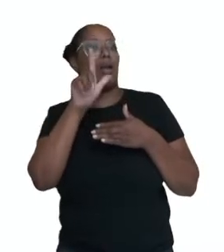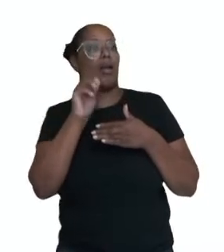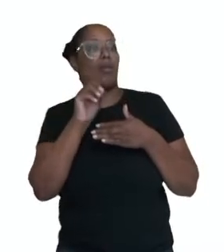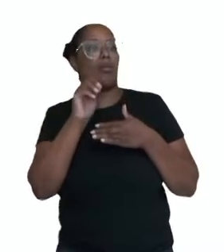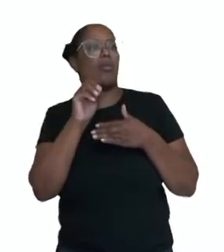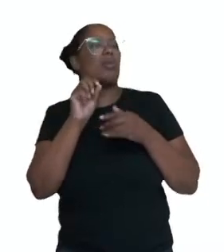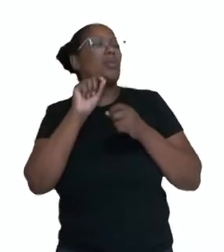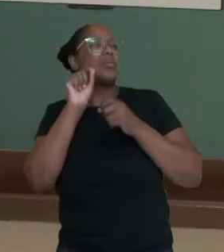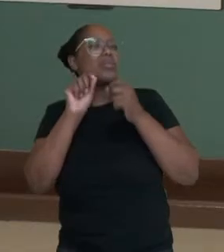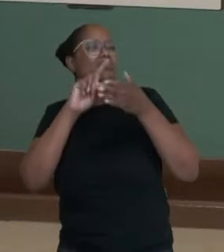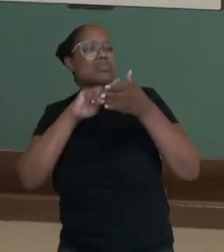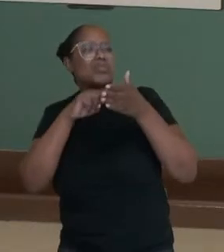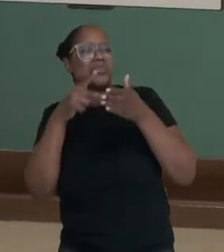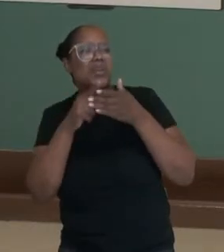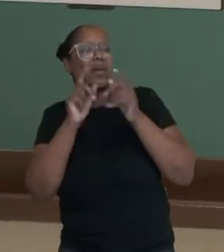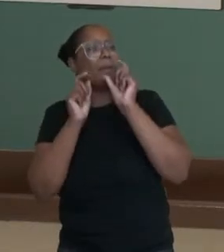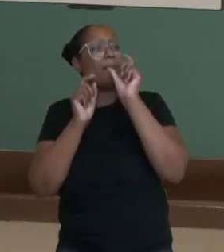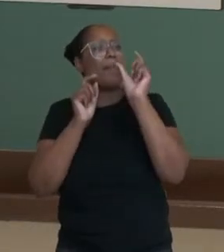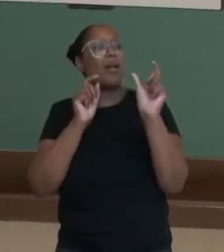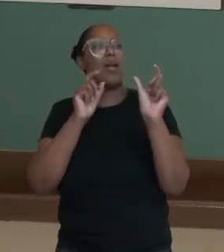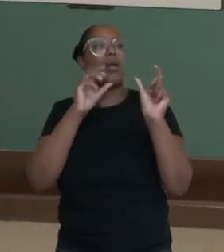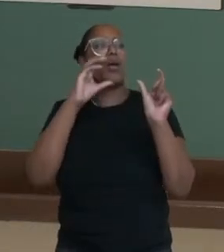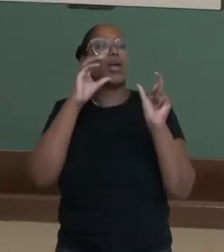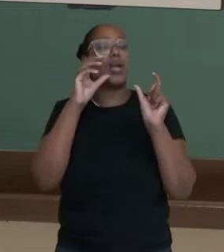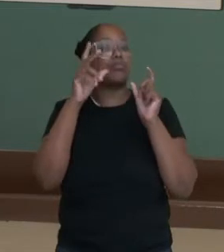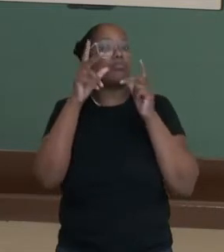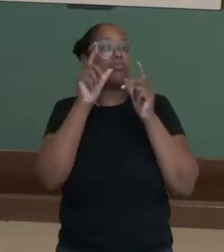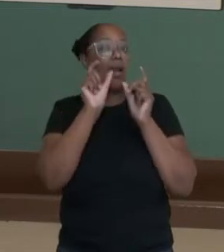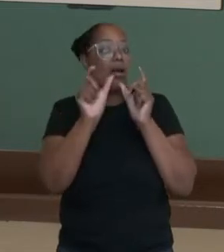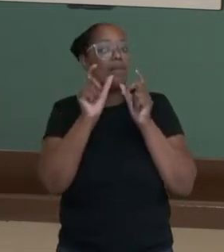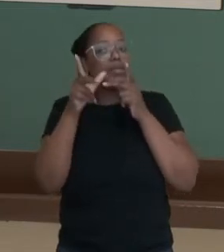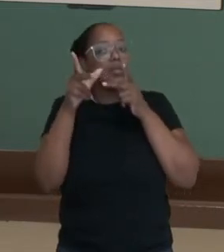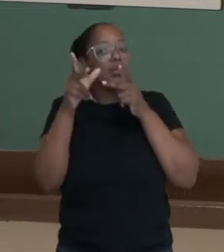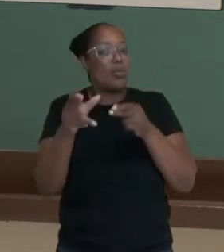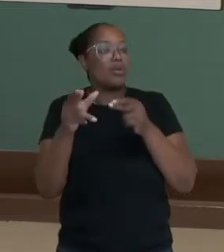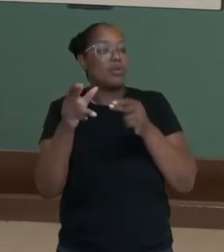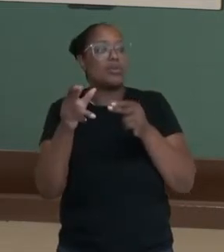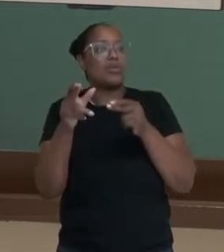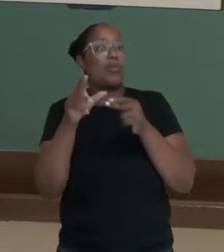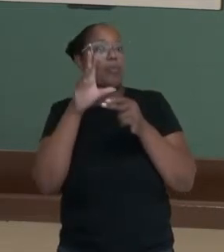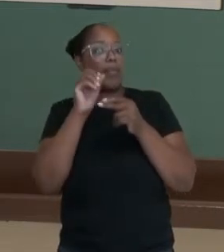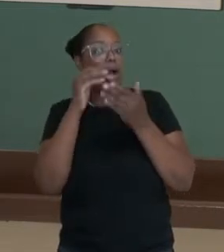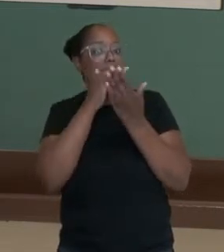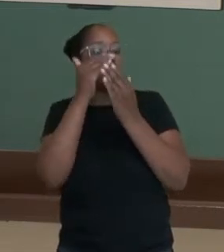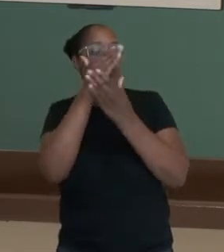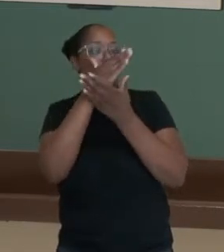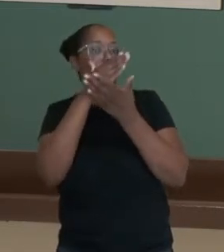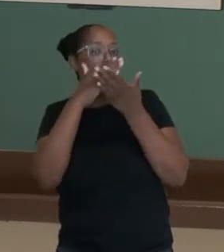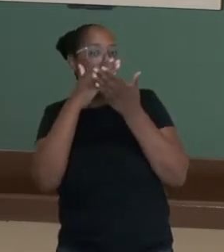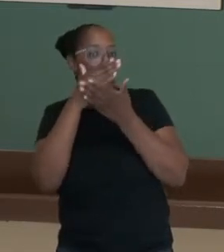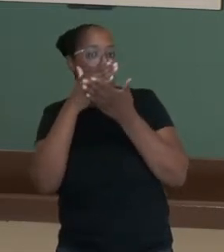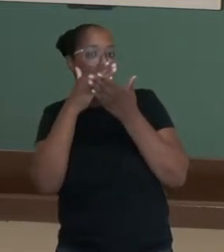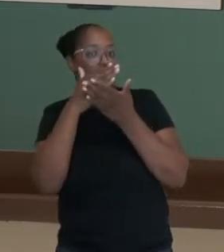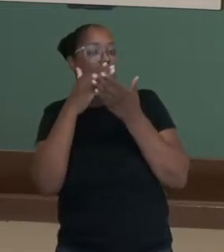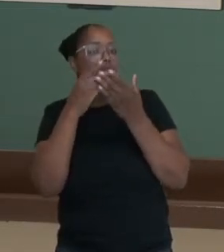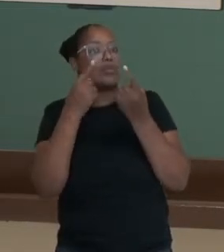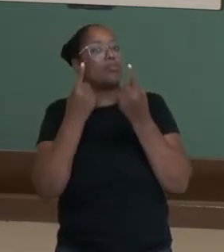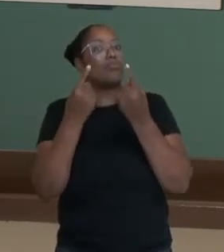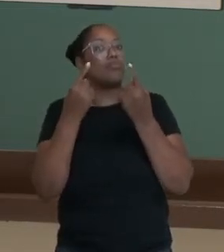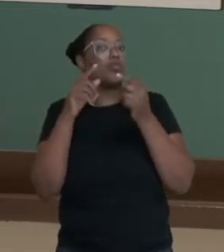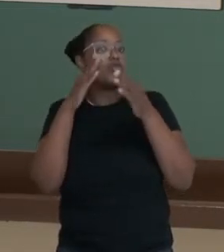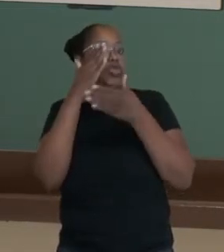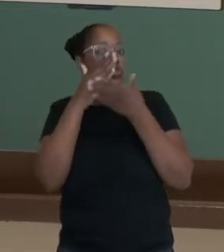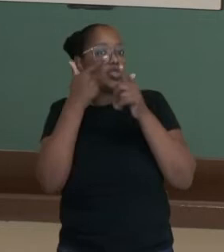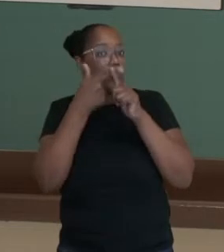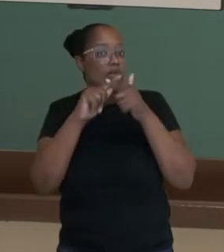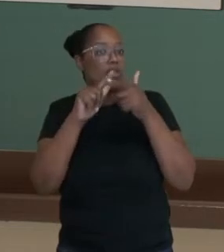é congruentes mesmo? Significa que elas são iguais. Então eu vou pegar essa secção, que será paralelos entre as duas bases,